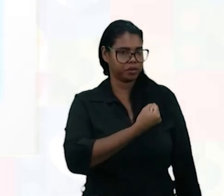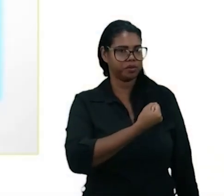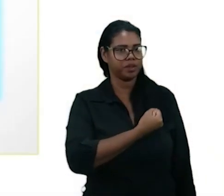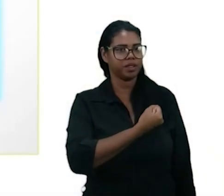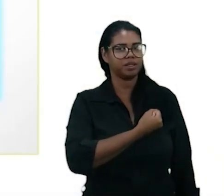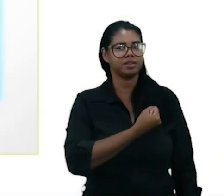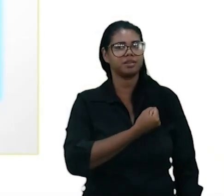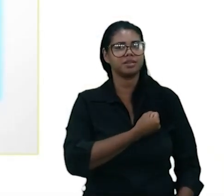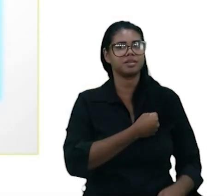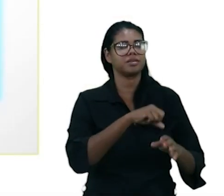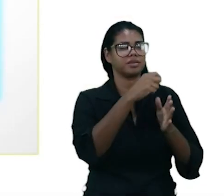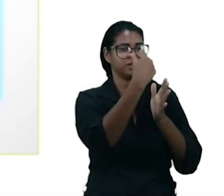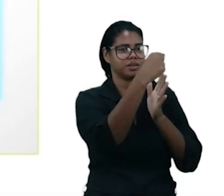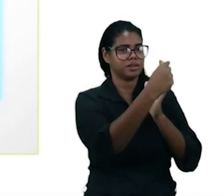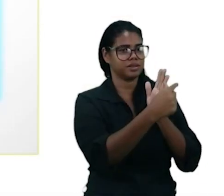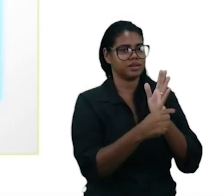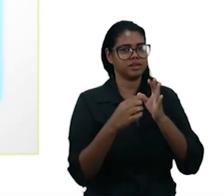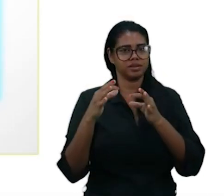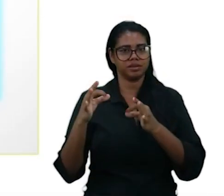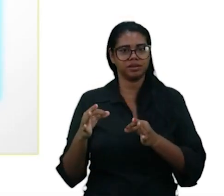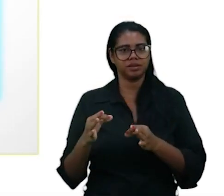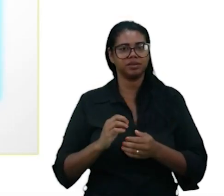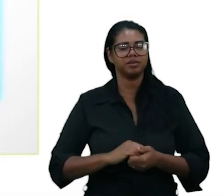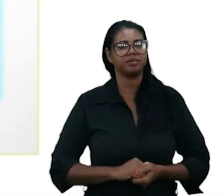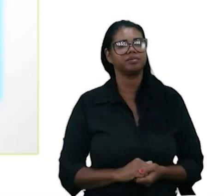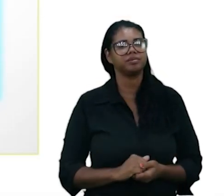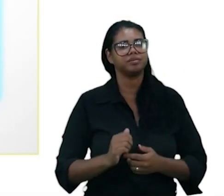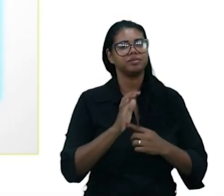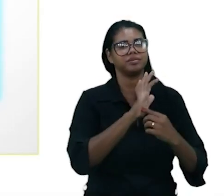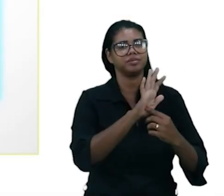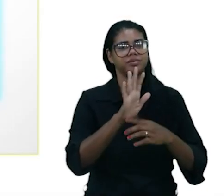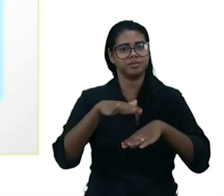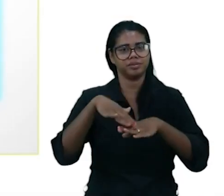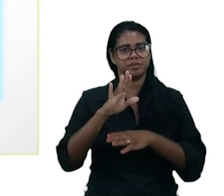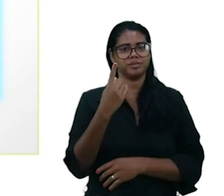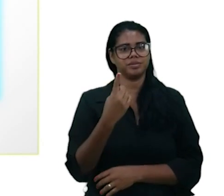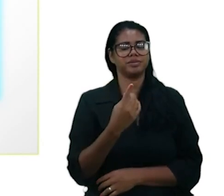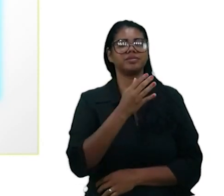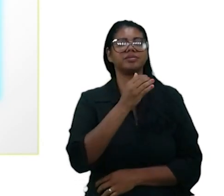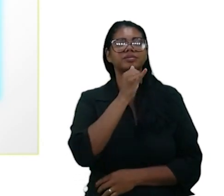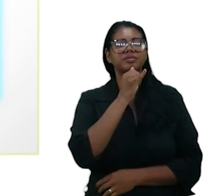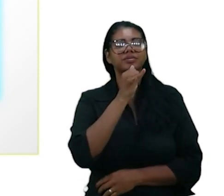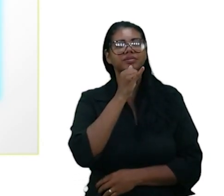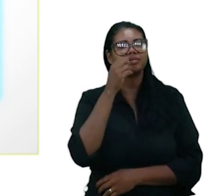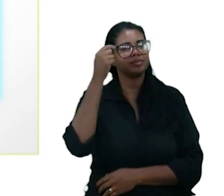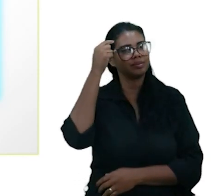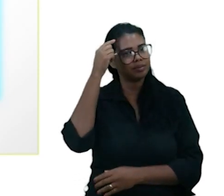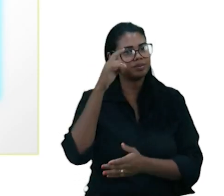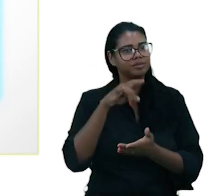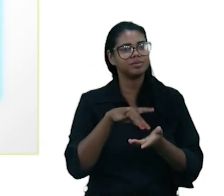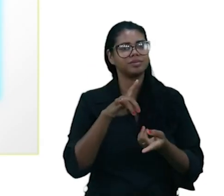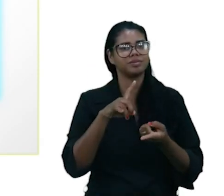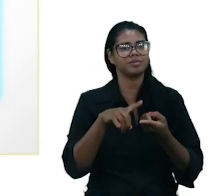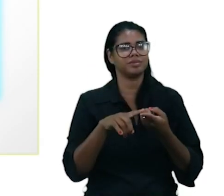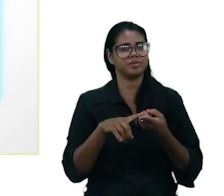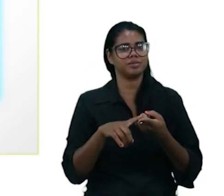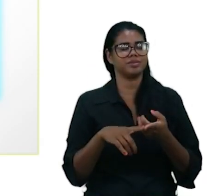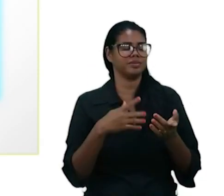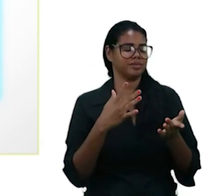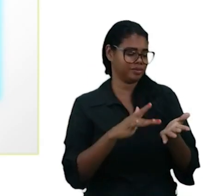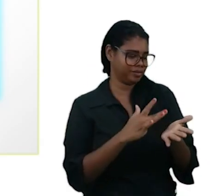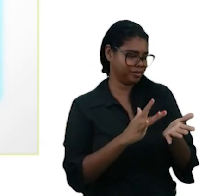própria classificação, tá certo? E aí eu trago mais um exemplo. A gente pensou, né, dentro do e-book